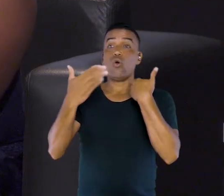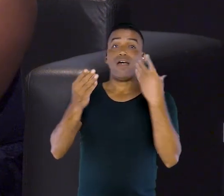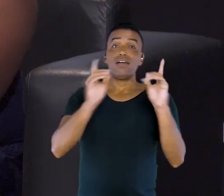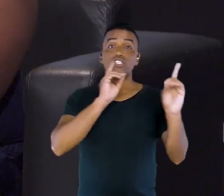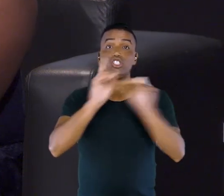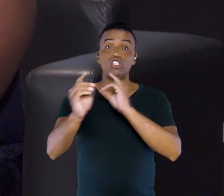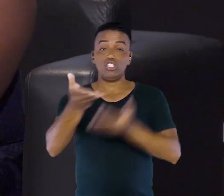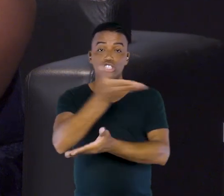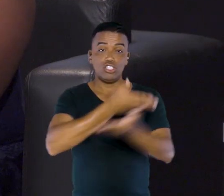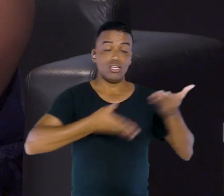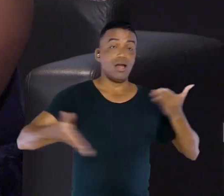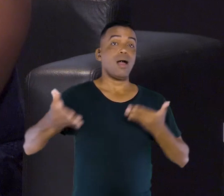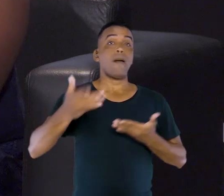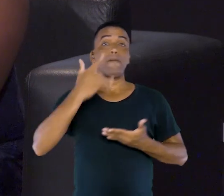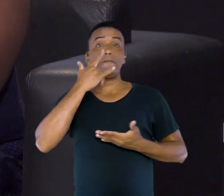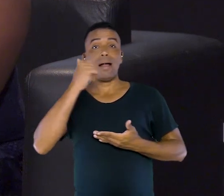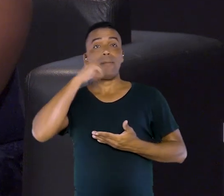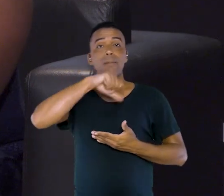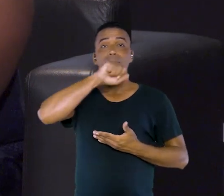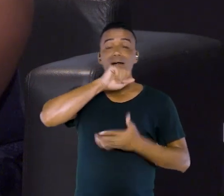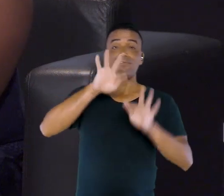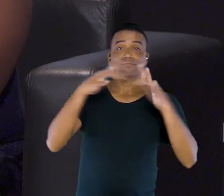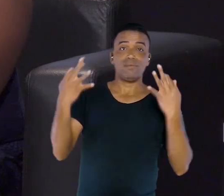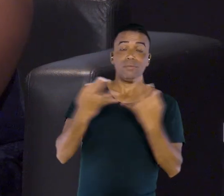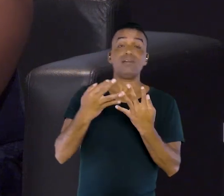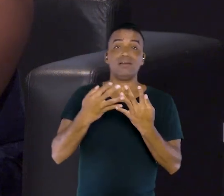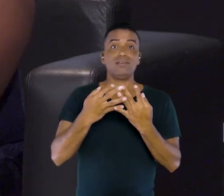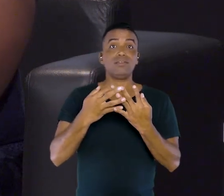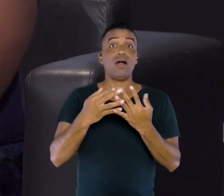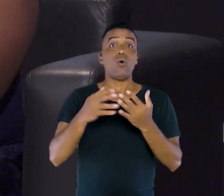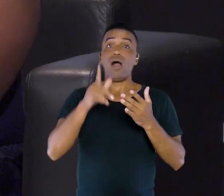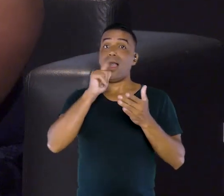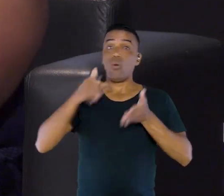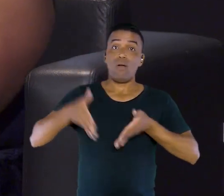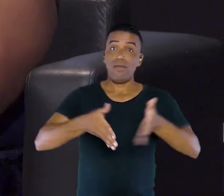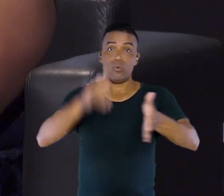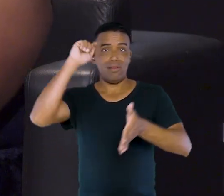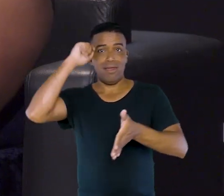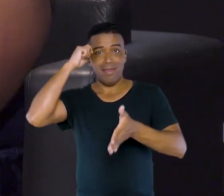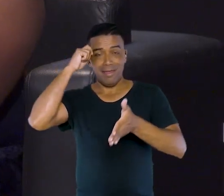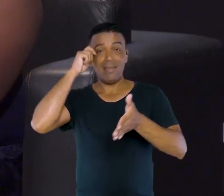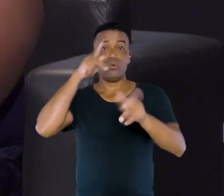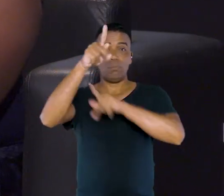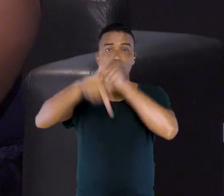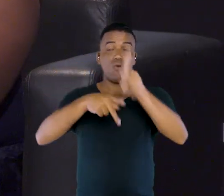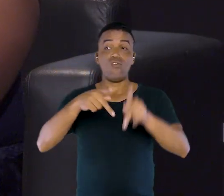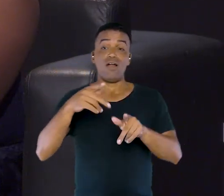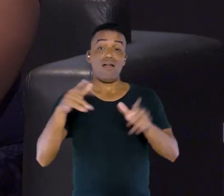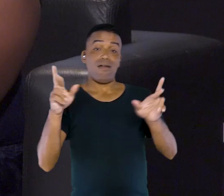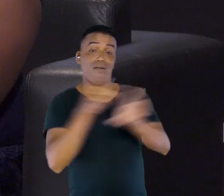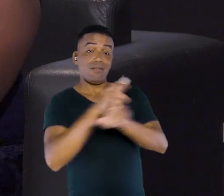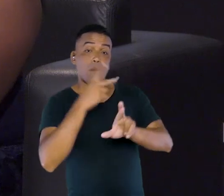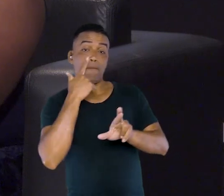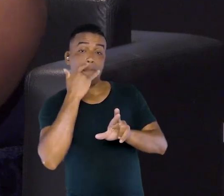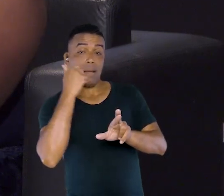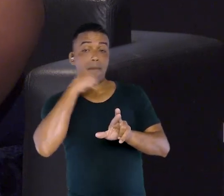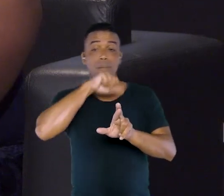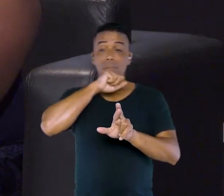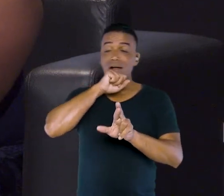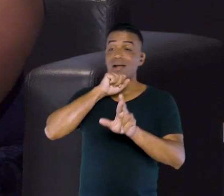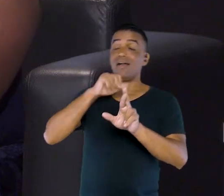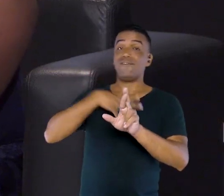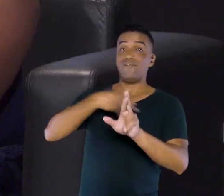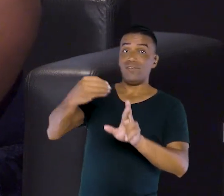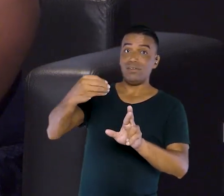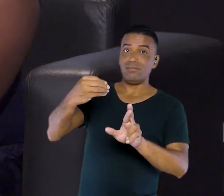nossos pais, né? Porque Rio Negro é muito patrilinear, que é essa relação entre pai e filhos, né? E hoje a conversa é